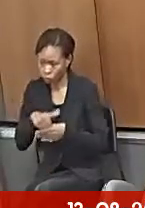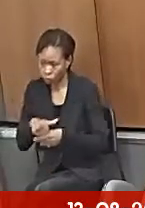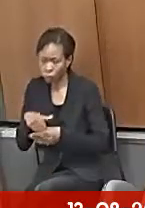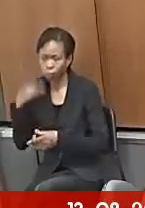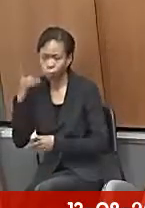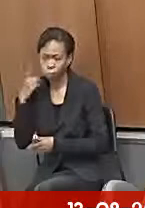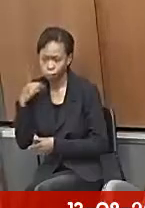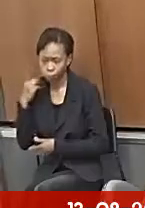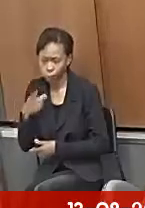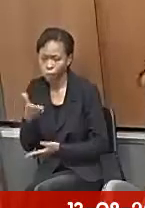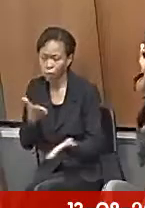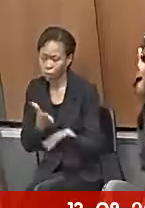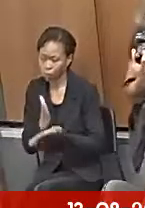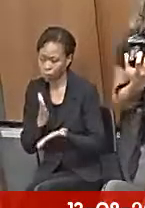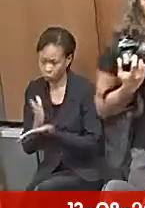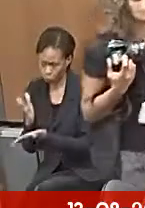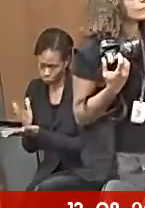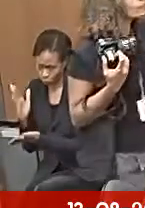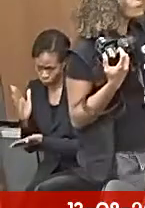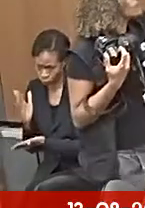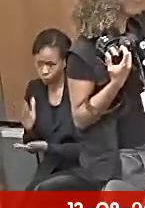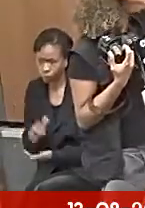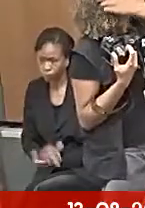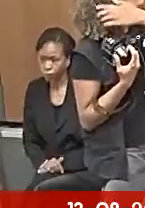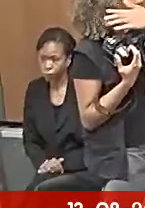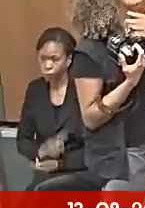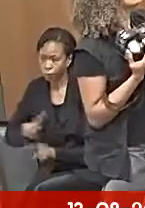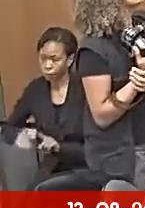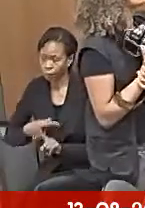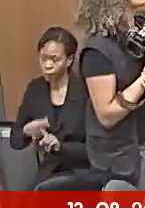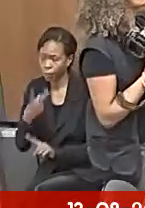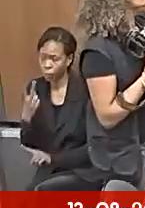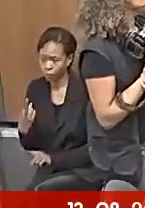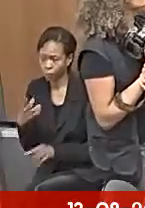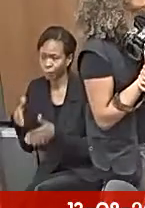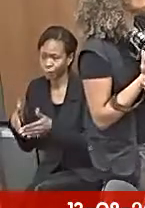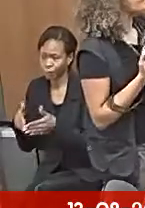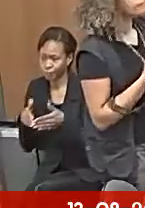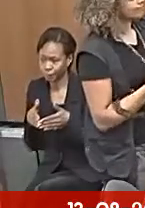população se encontra estão aprovados mais dois requerimentos muito